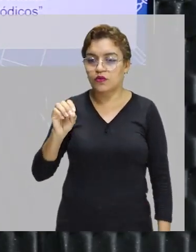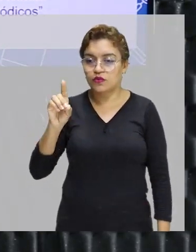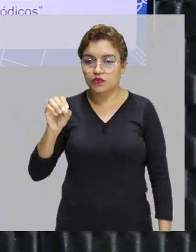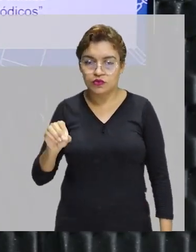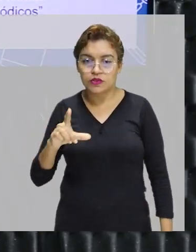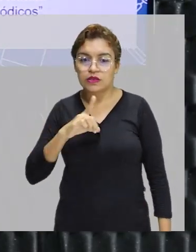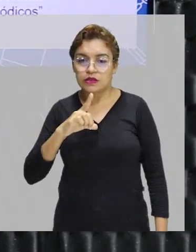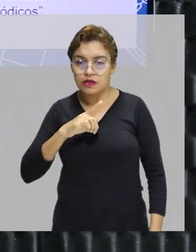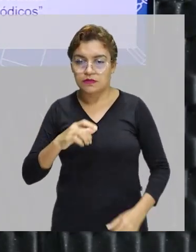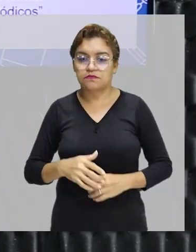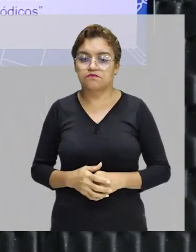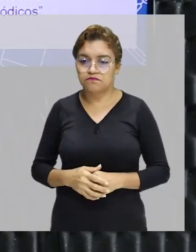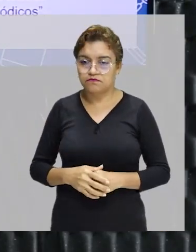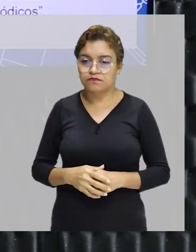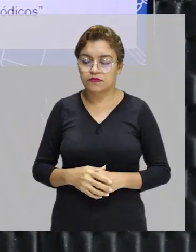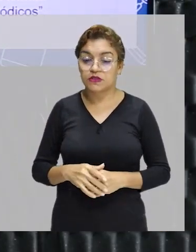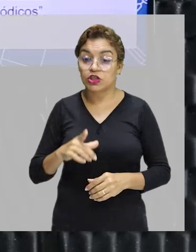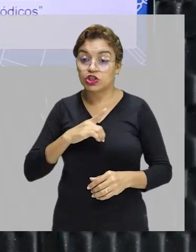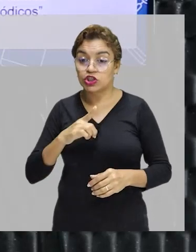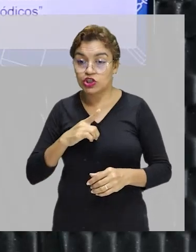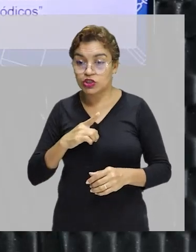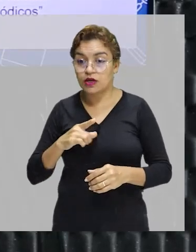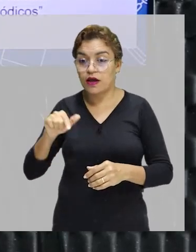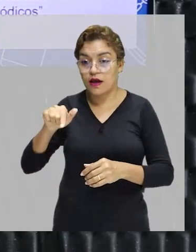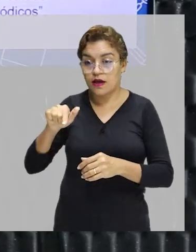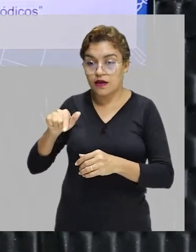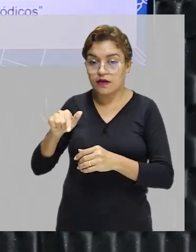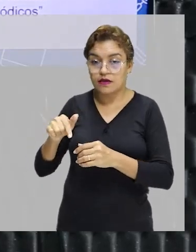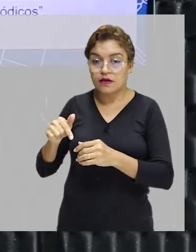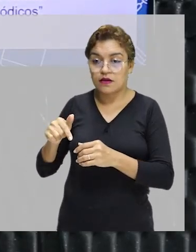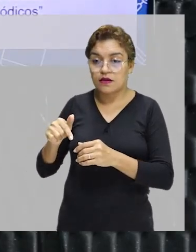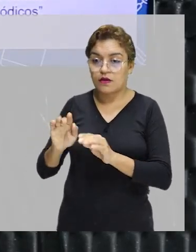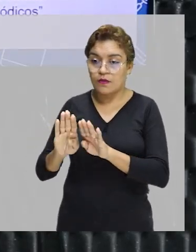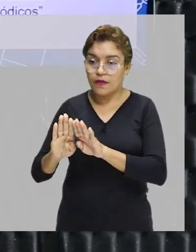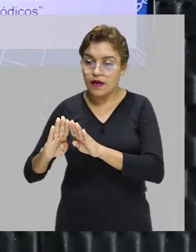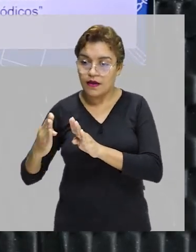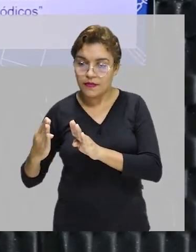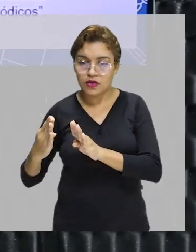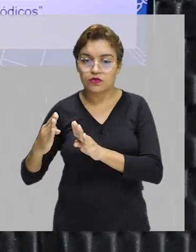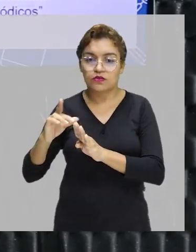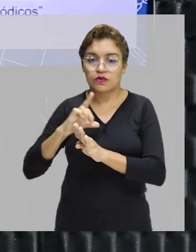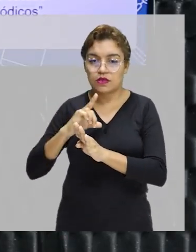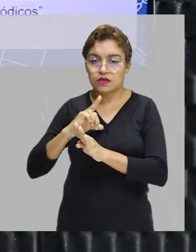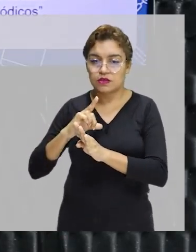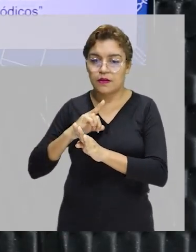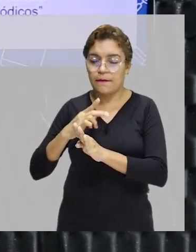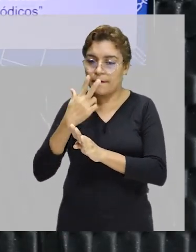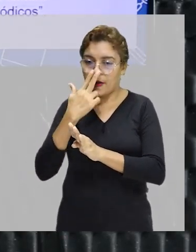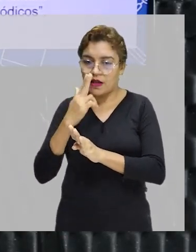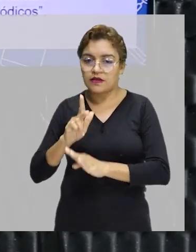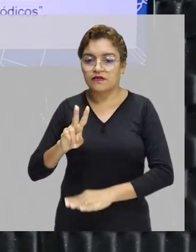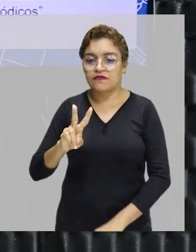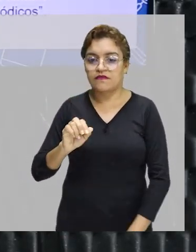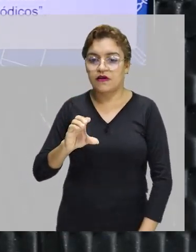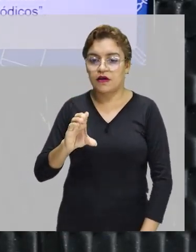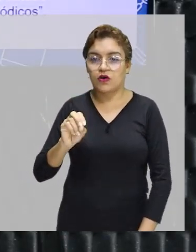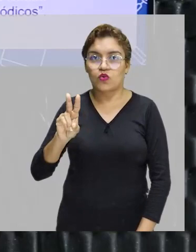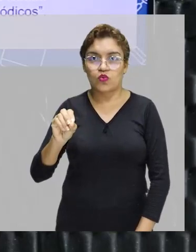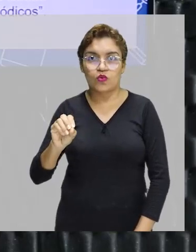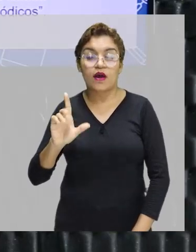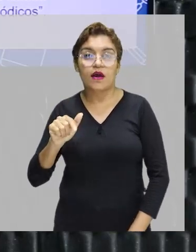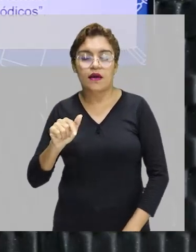para possibilitar a retirada do ar dentro da ampola, criando um vácuo moderado dentro dela. Vácuo,